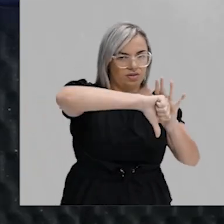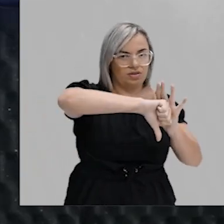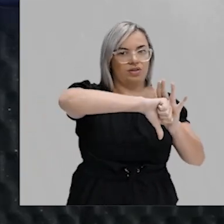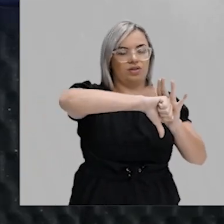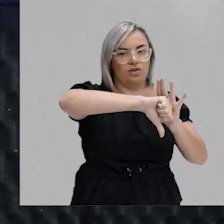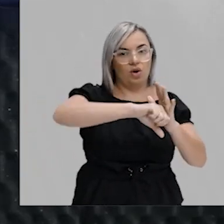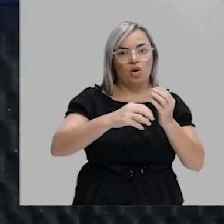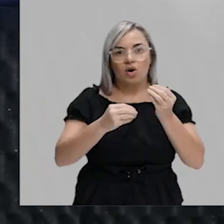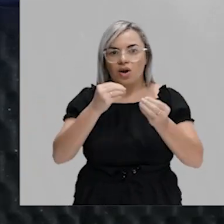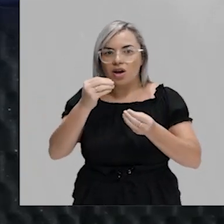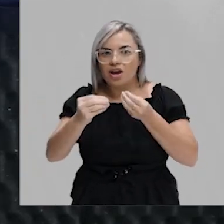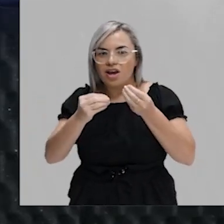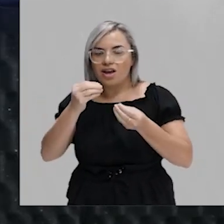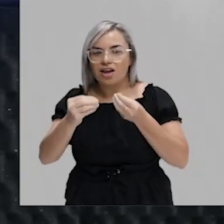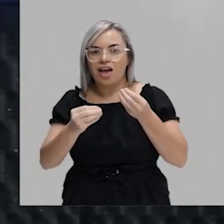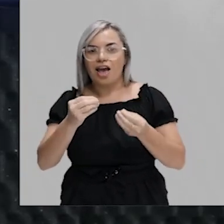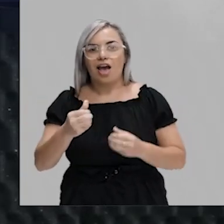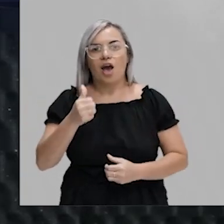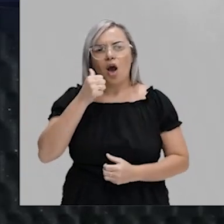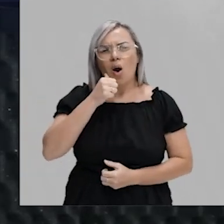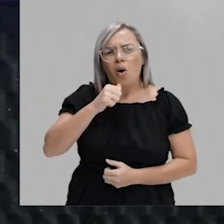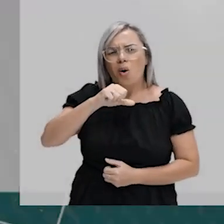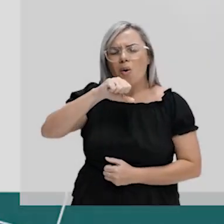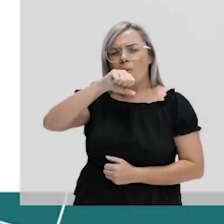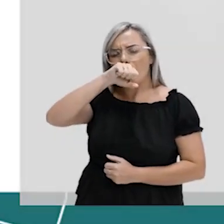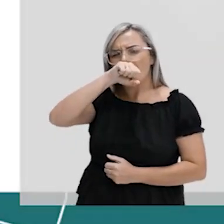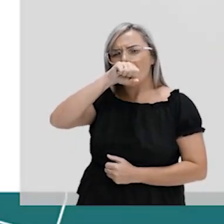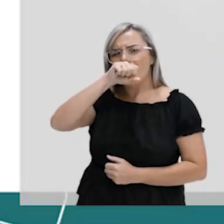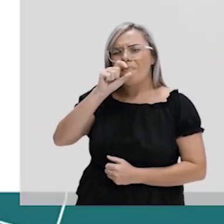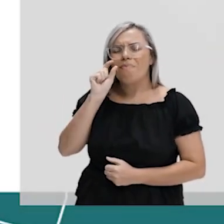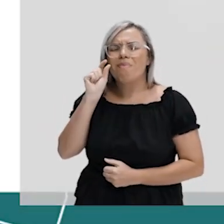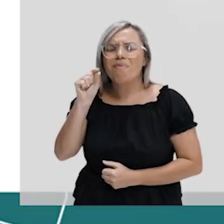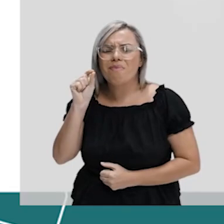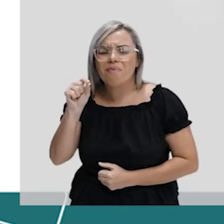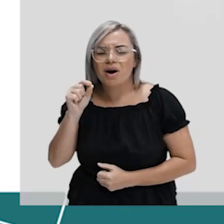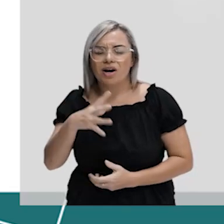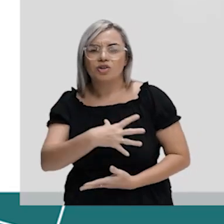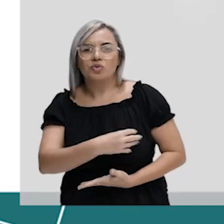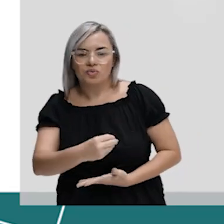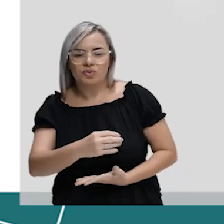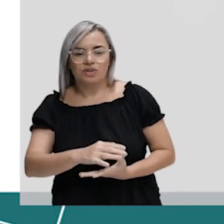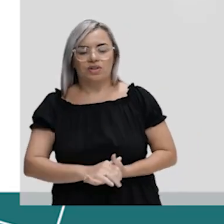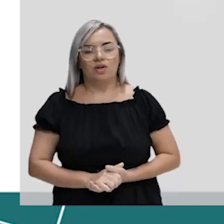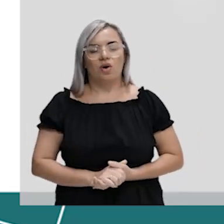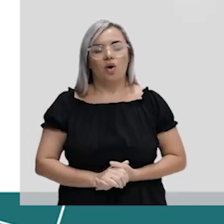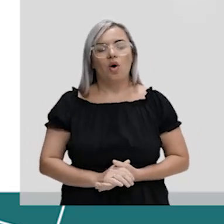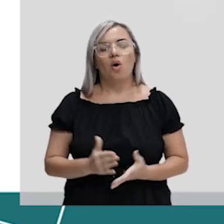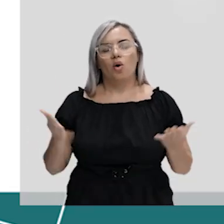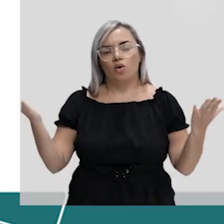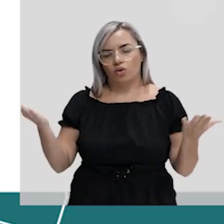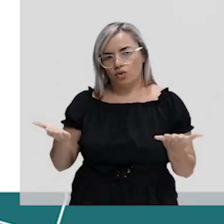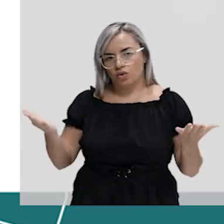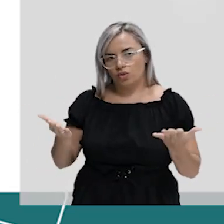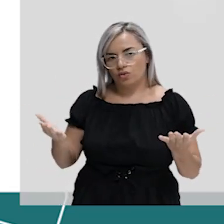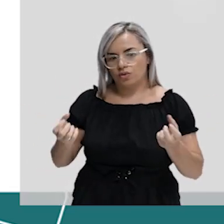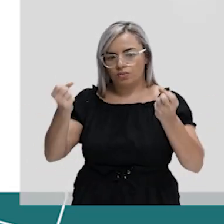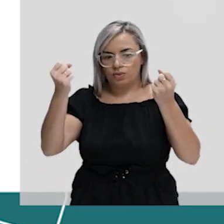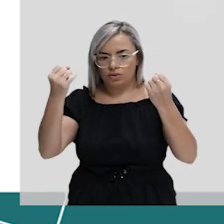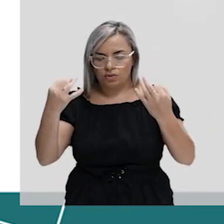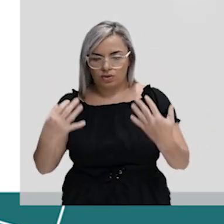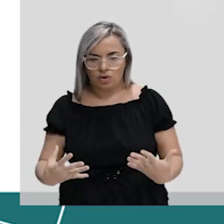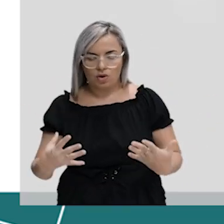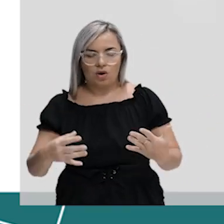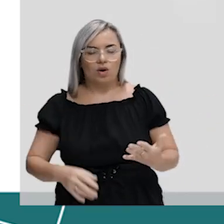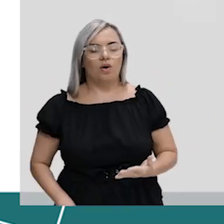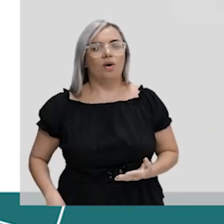de paternidade. Então, hoje a gente vai falar, por exemplo, da identificação pelo DNA. Tá? Um assunto muito